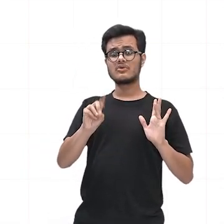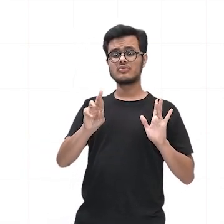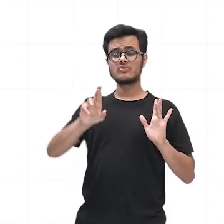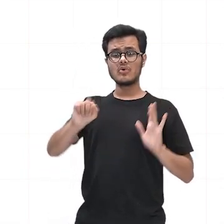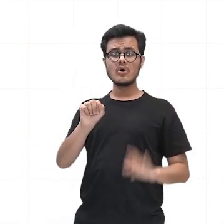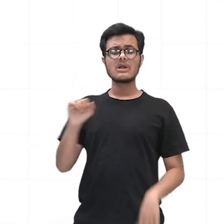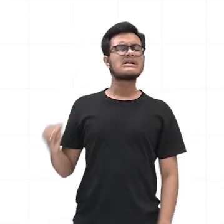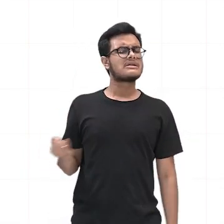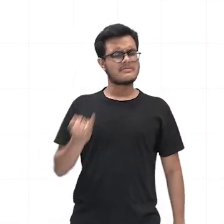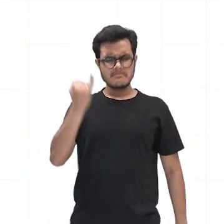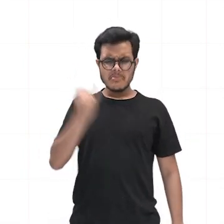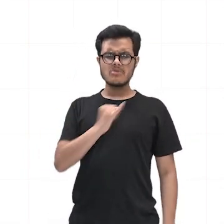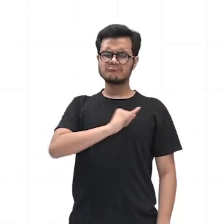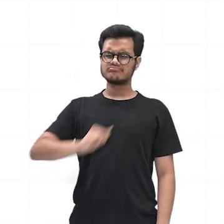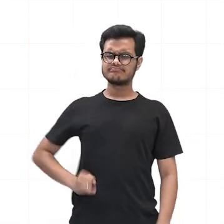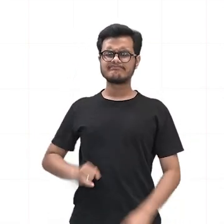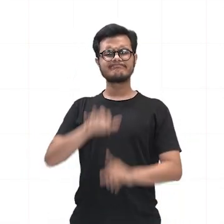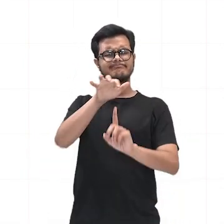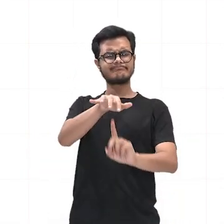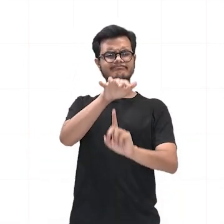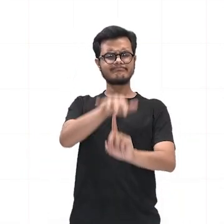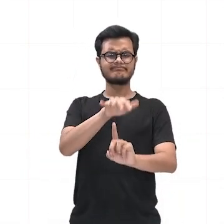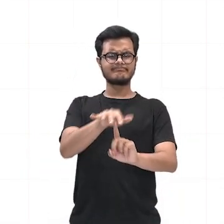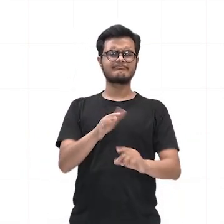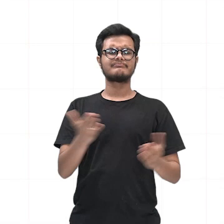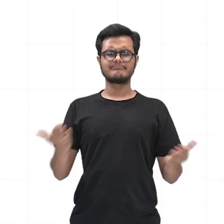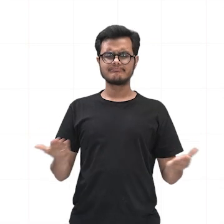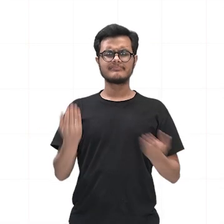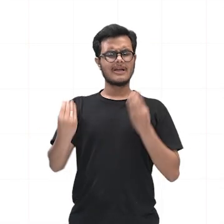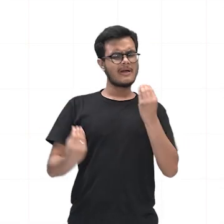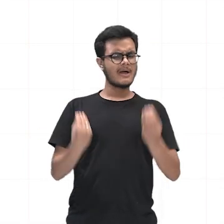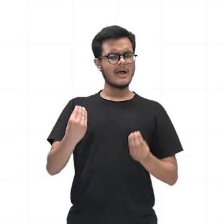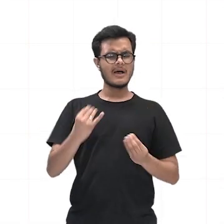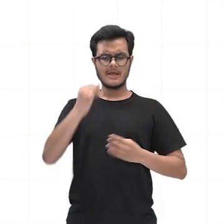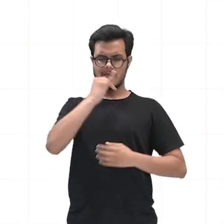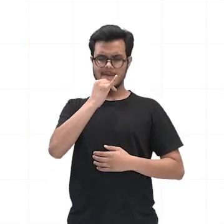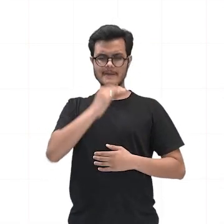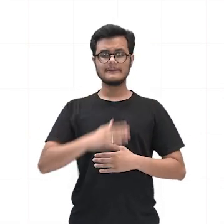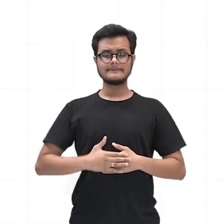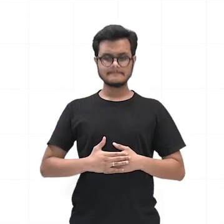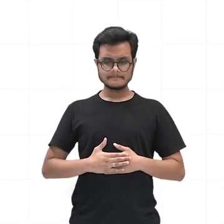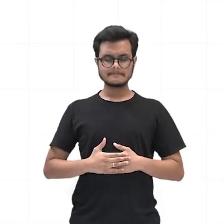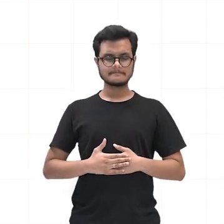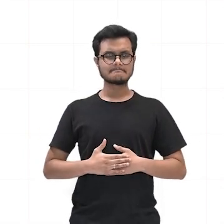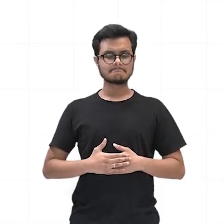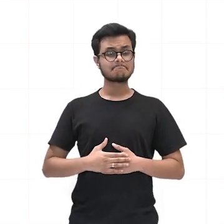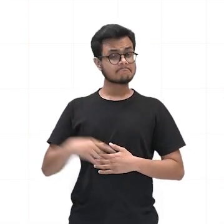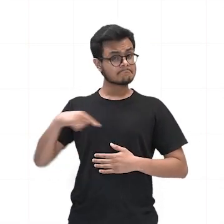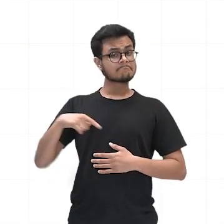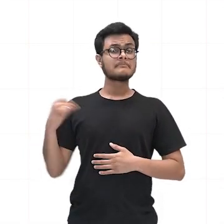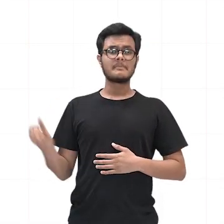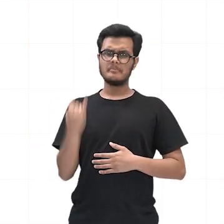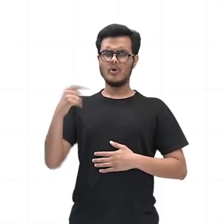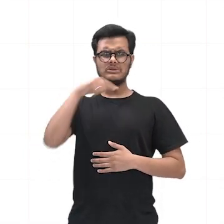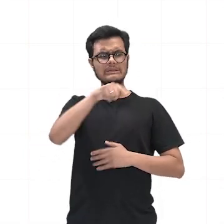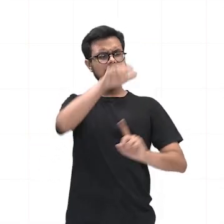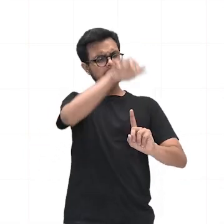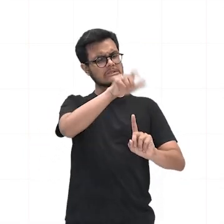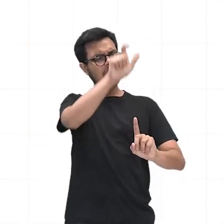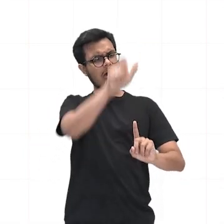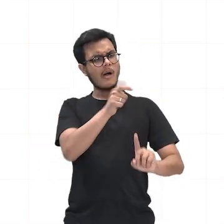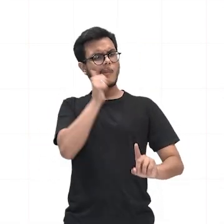na história do Império Bizantino. Teve uma história significativa do Império Bizantino.